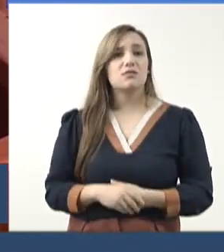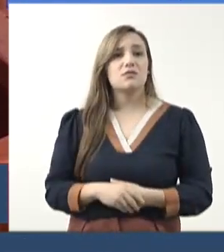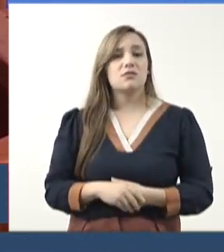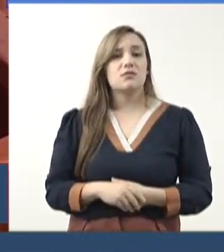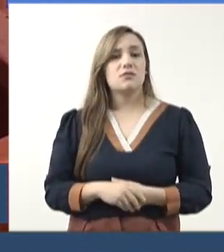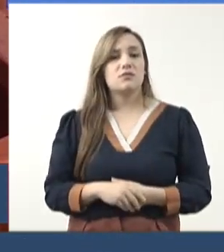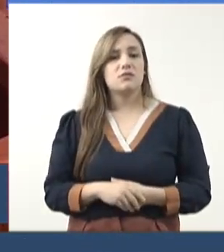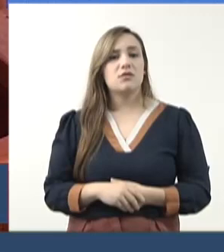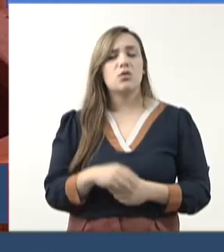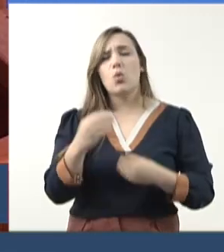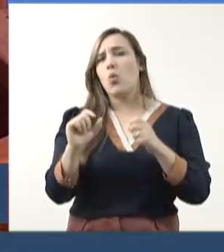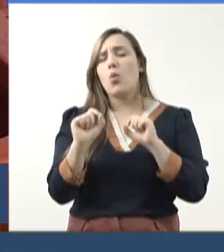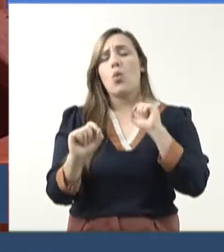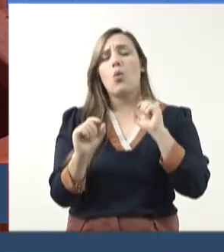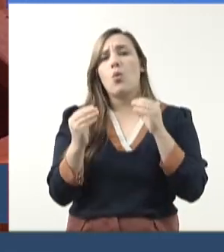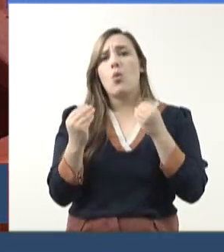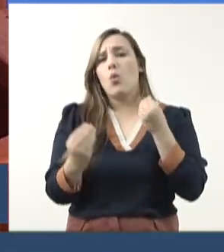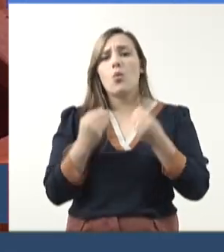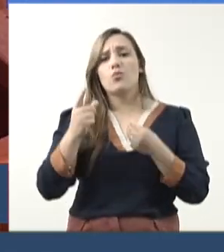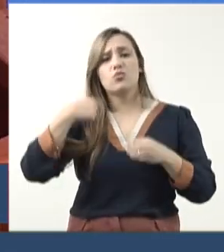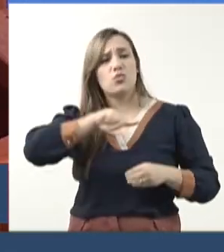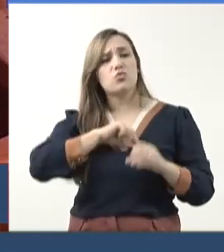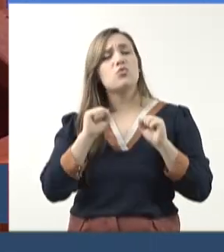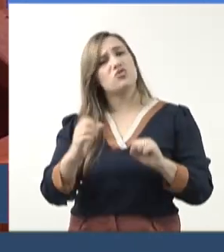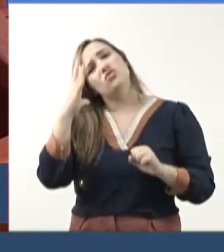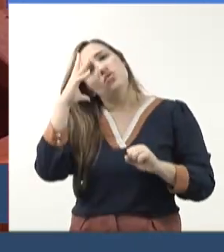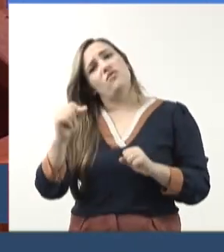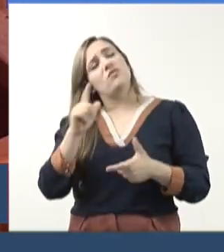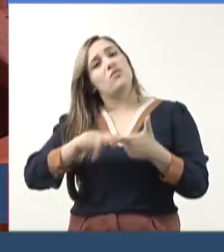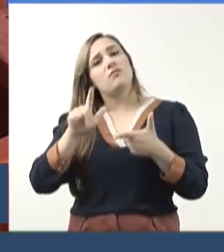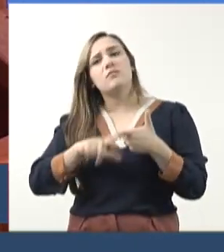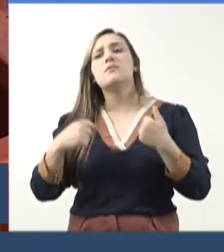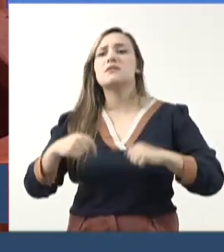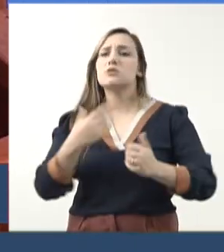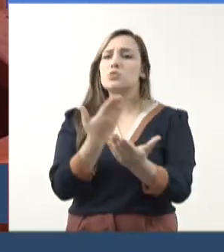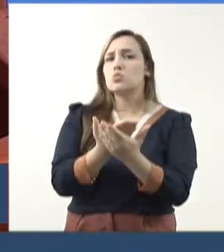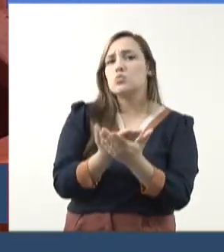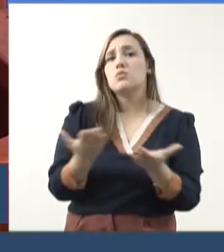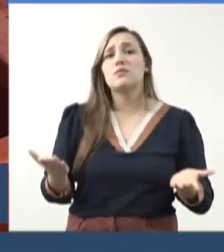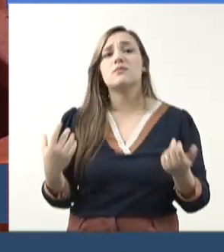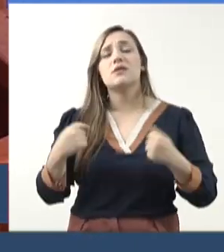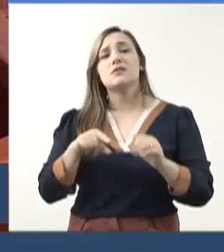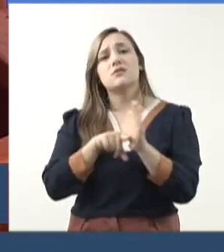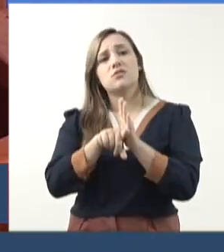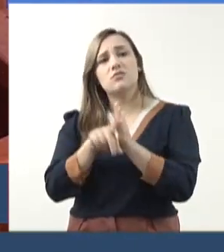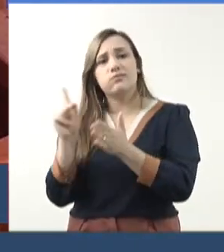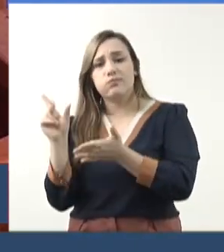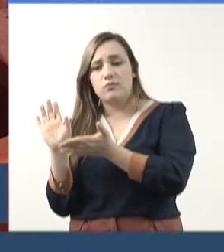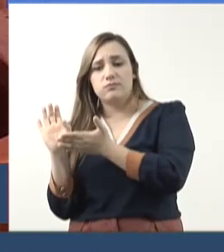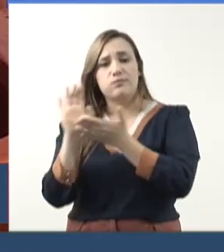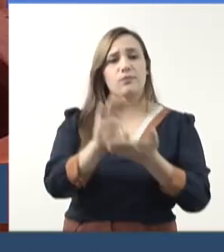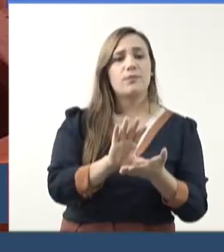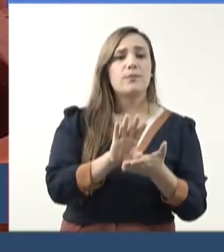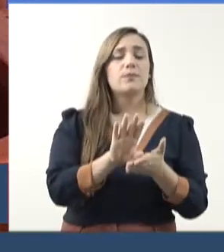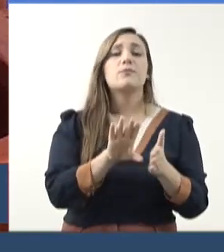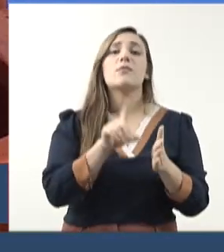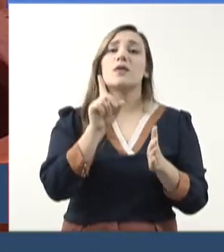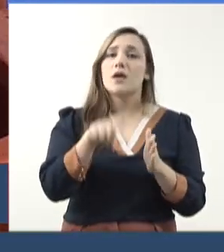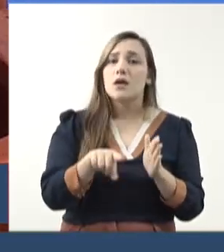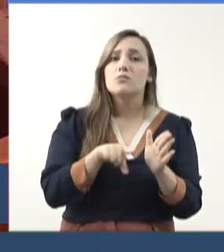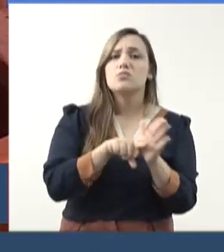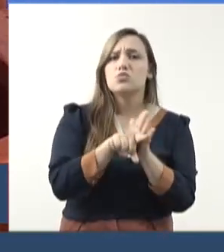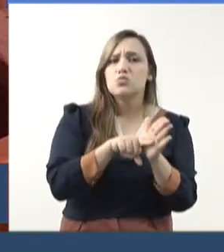a gente pode solucionar essa situação. É necessário estudo, é necessário investimento em pesquisas